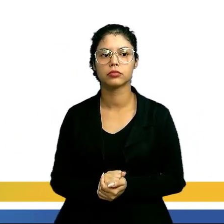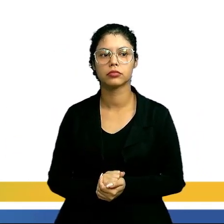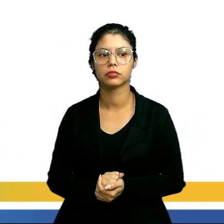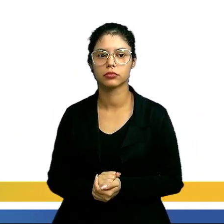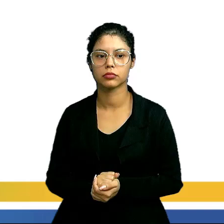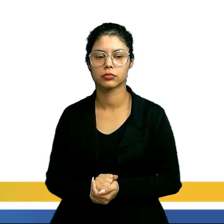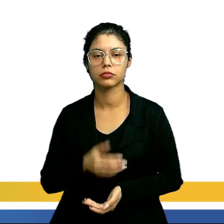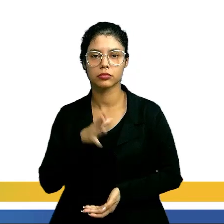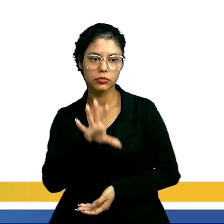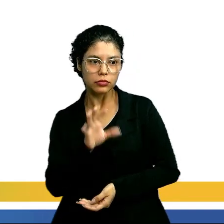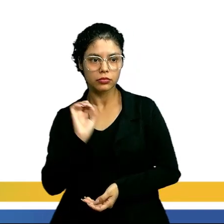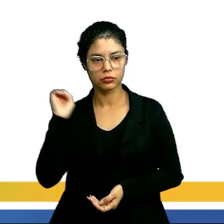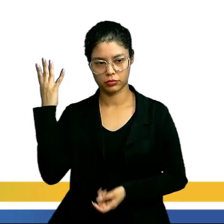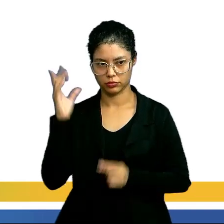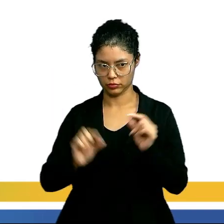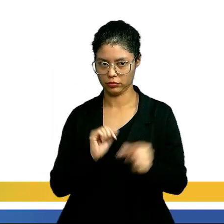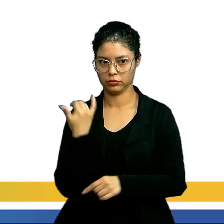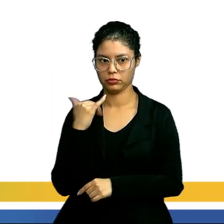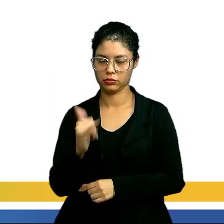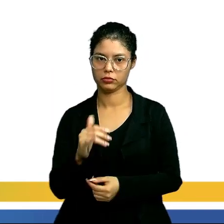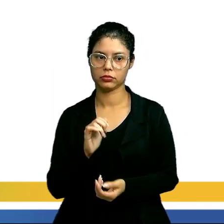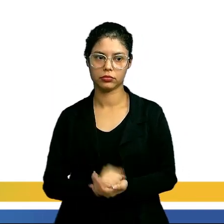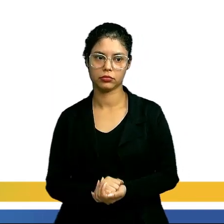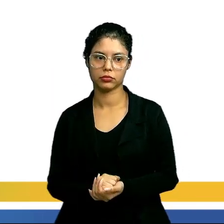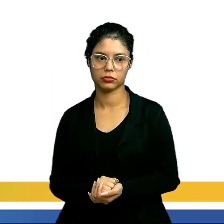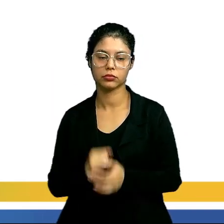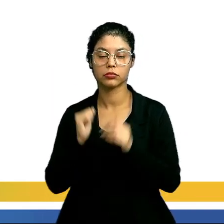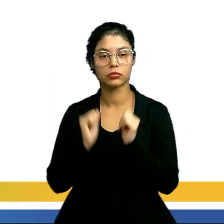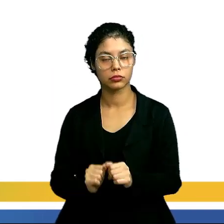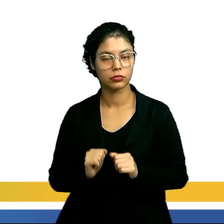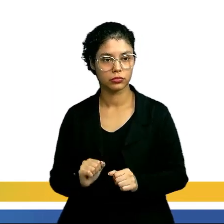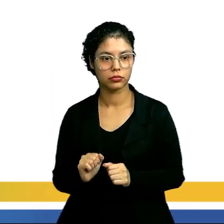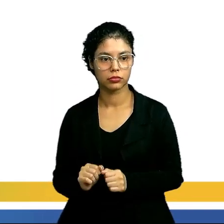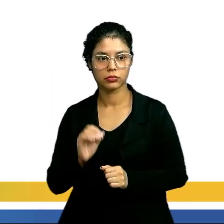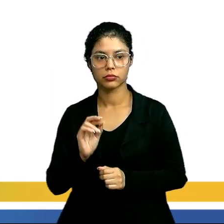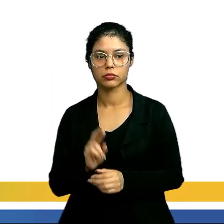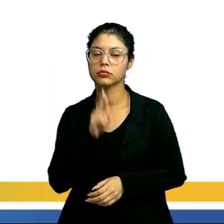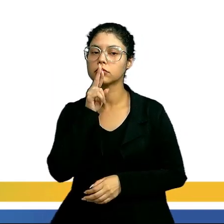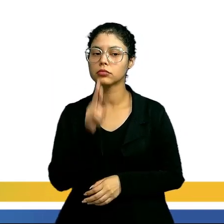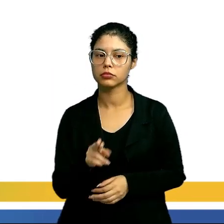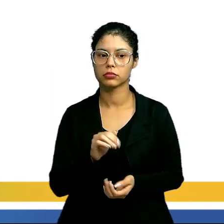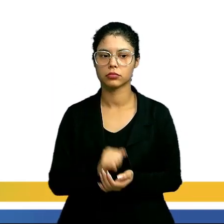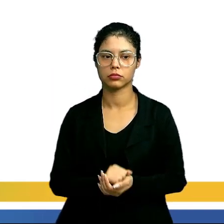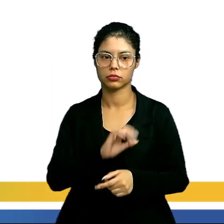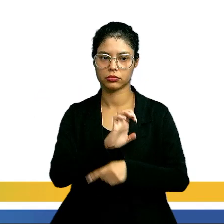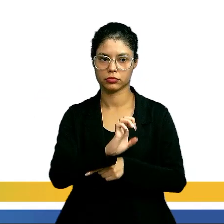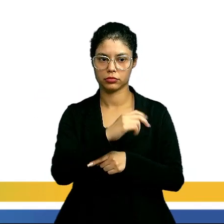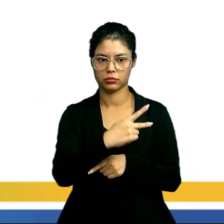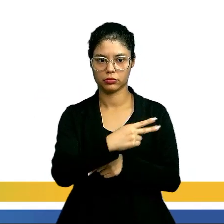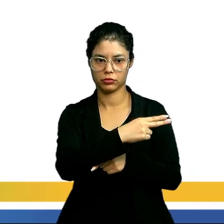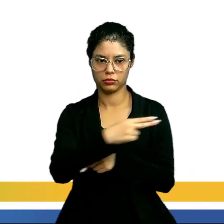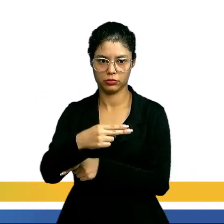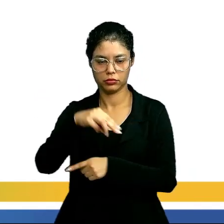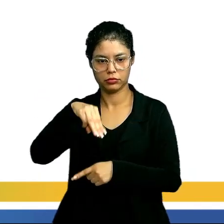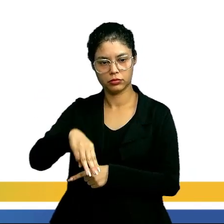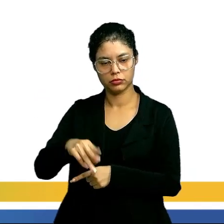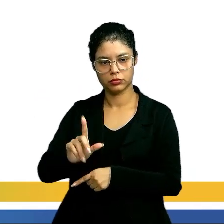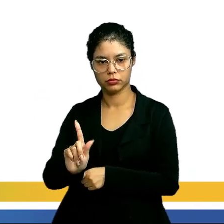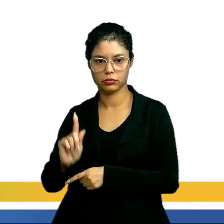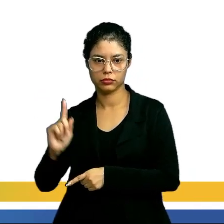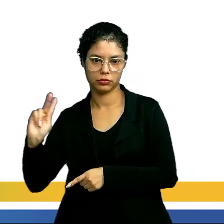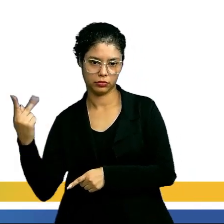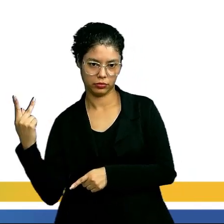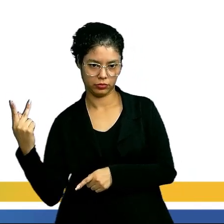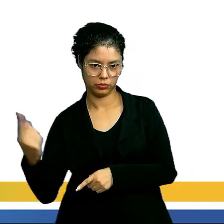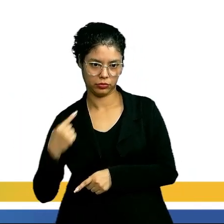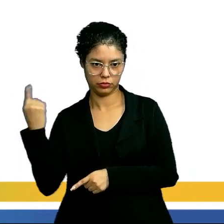né? Dessa forma, a energia potencial ela pode ser calculada como sendo a massa vezes a